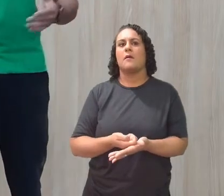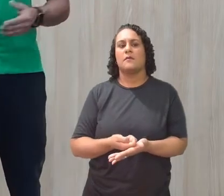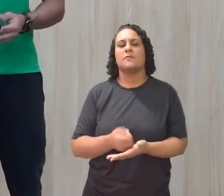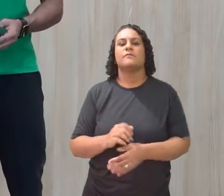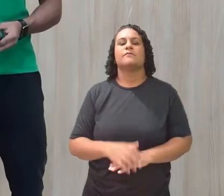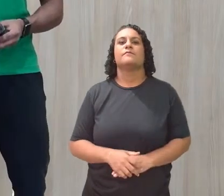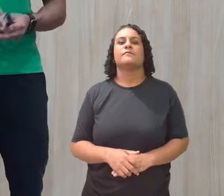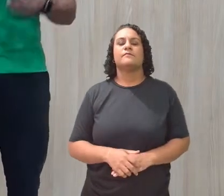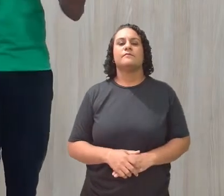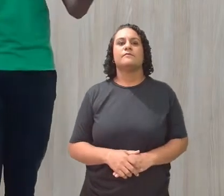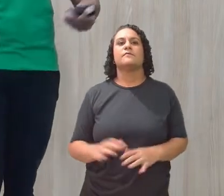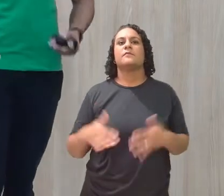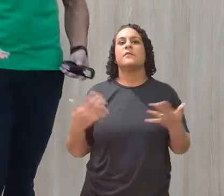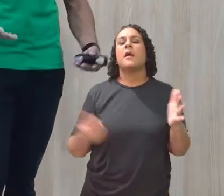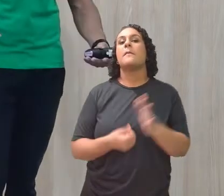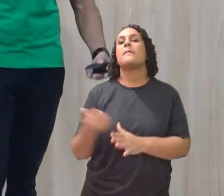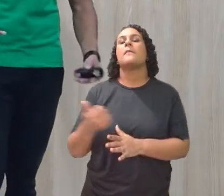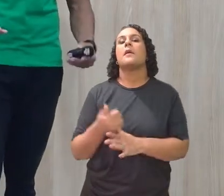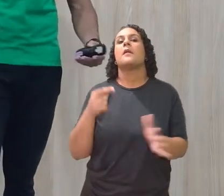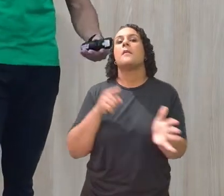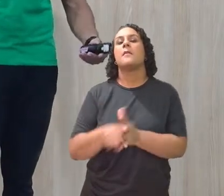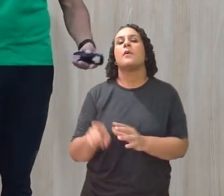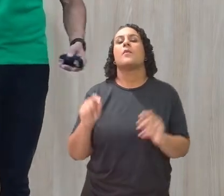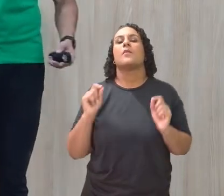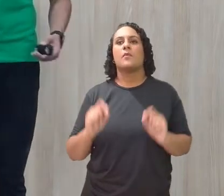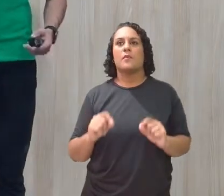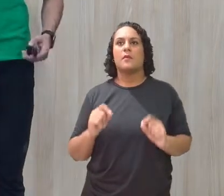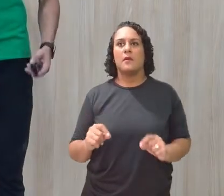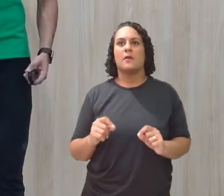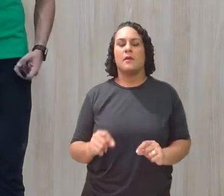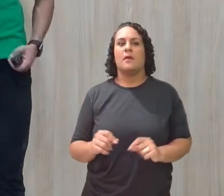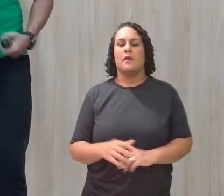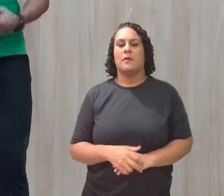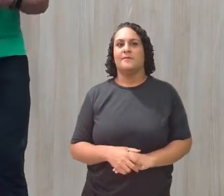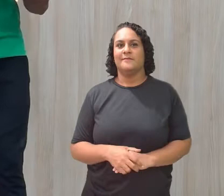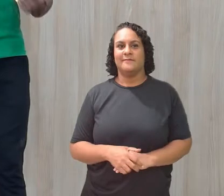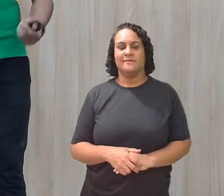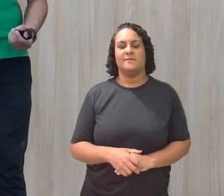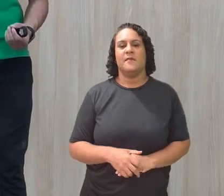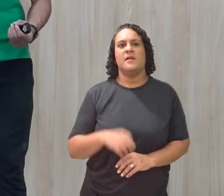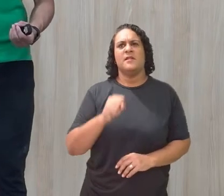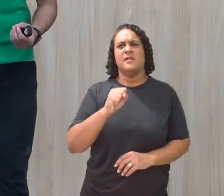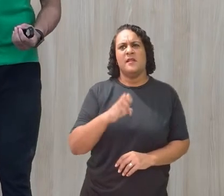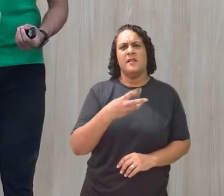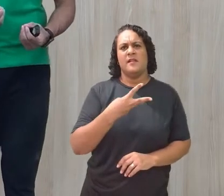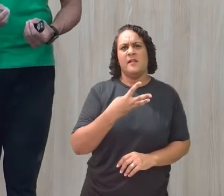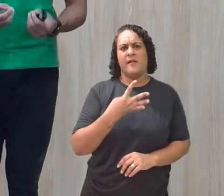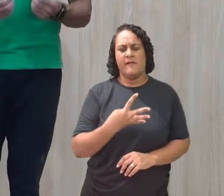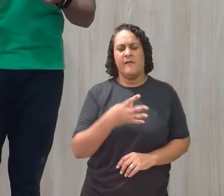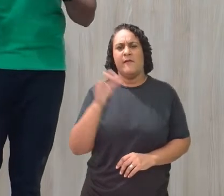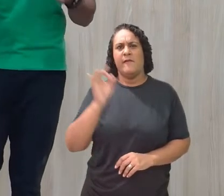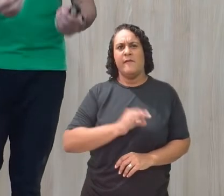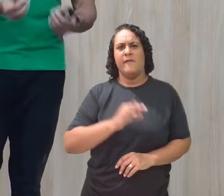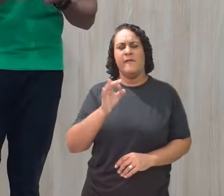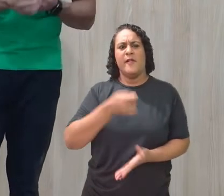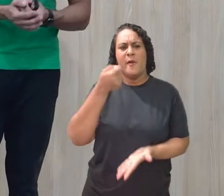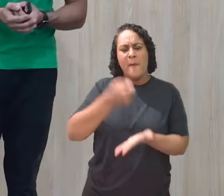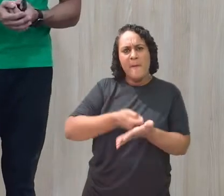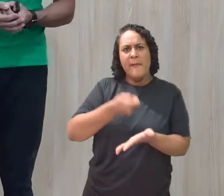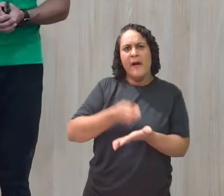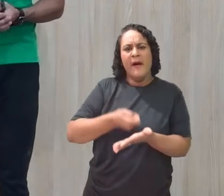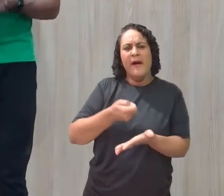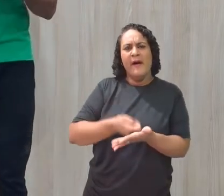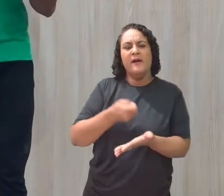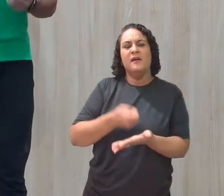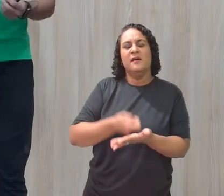em dia. Então, a primeira pergunta que eu poderia fazer para você aqui seria, se 34% estão pagando a